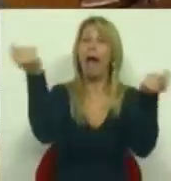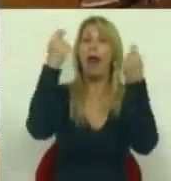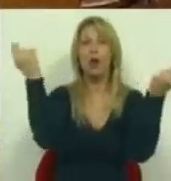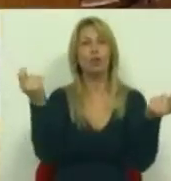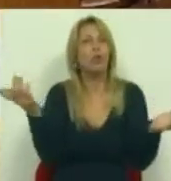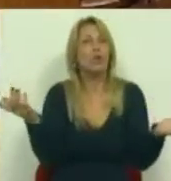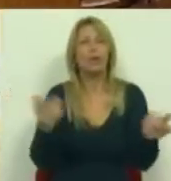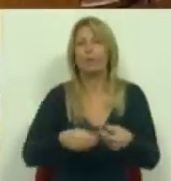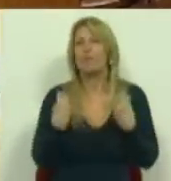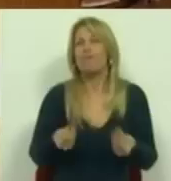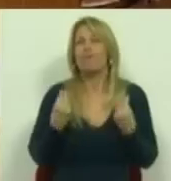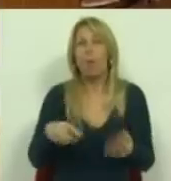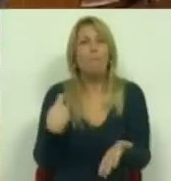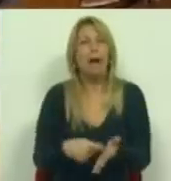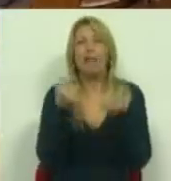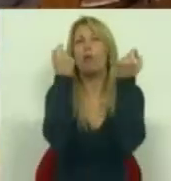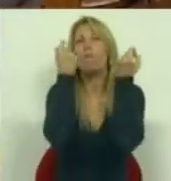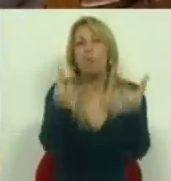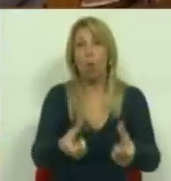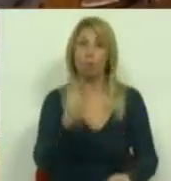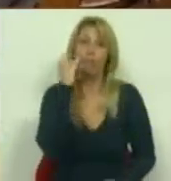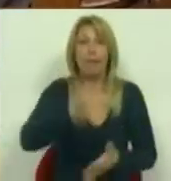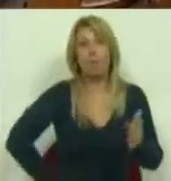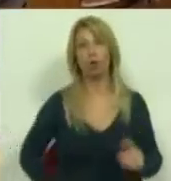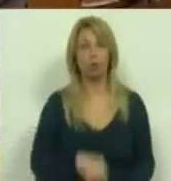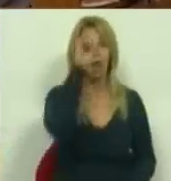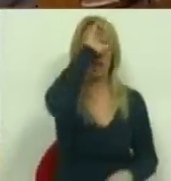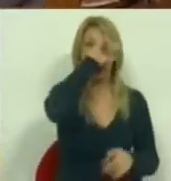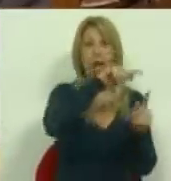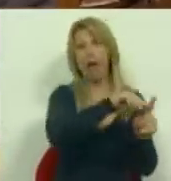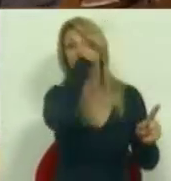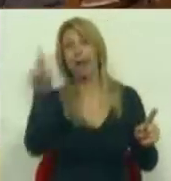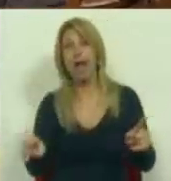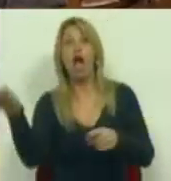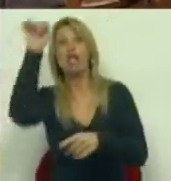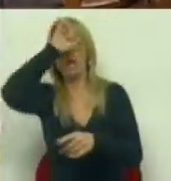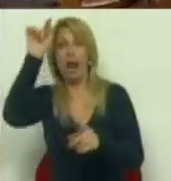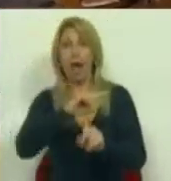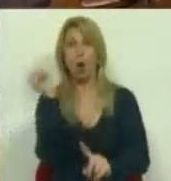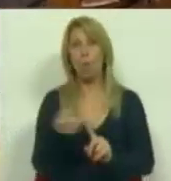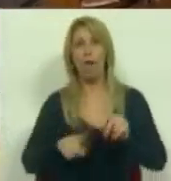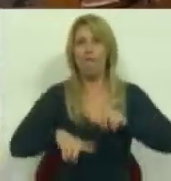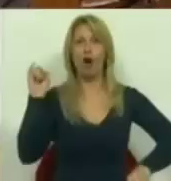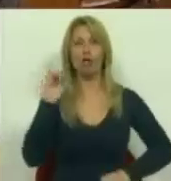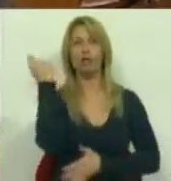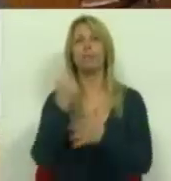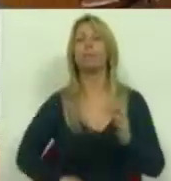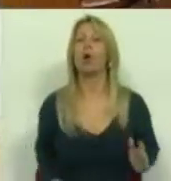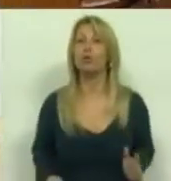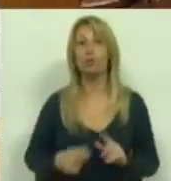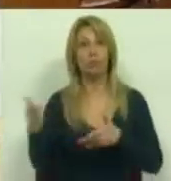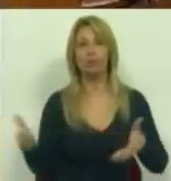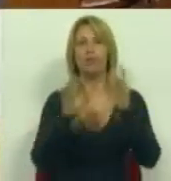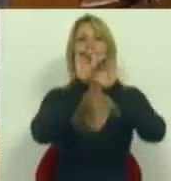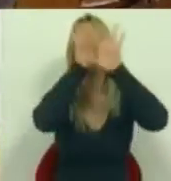impostos e será de janeiro a janeiro a fugir aos impostos o ano inteiro. A estratégia é clara: lucrar lá